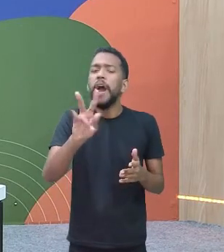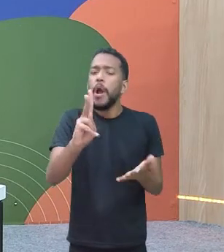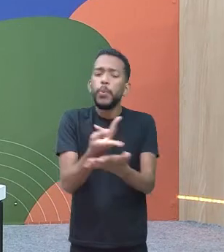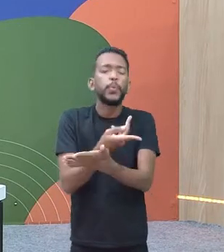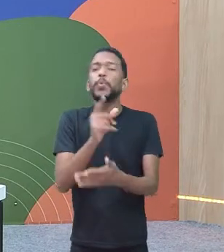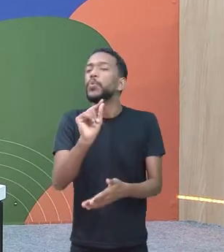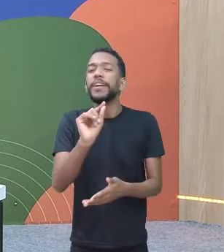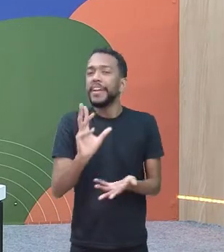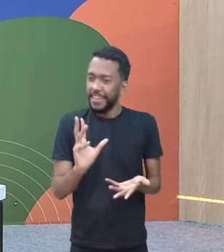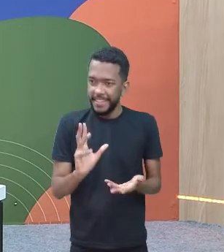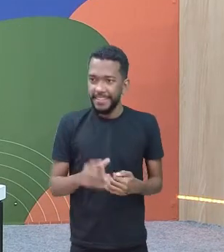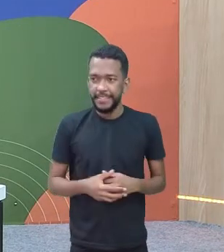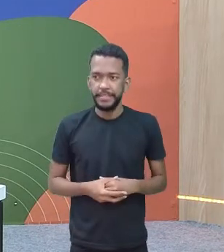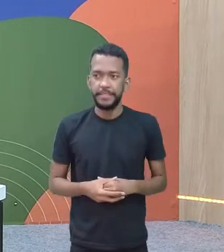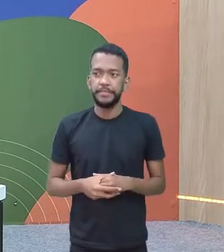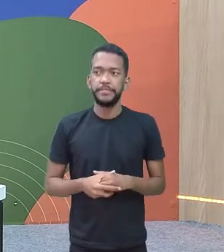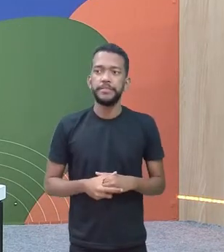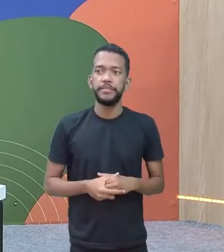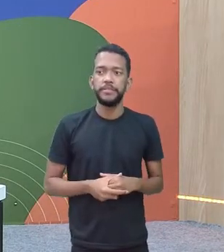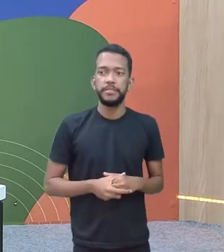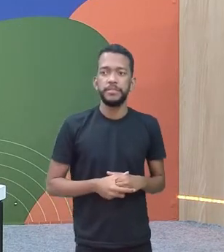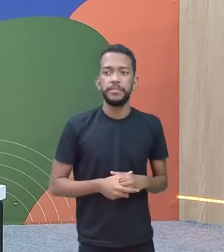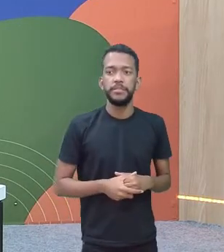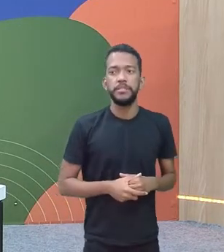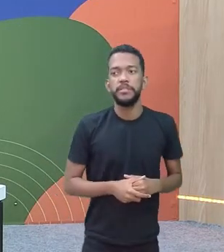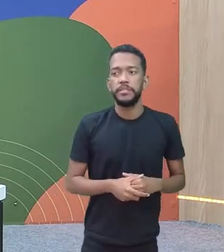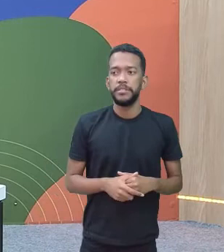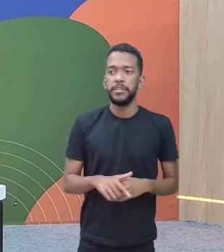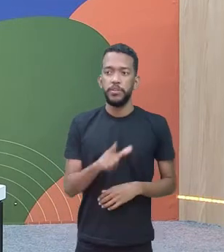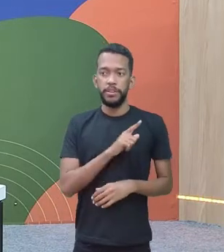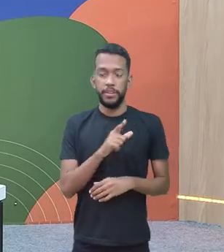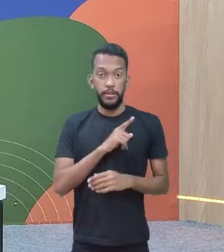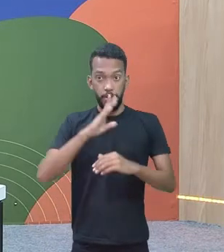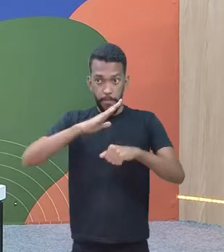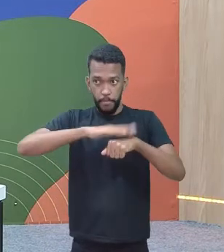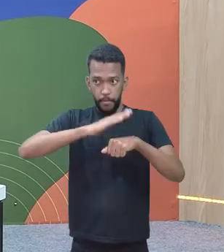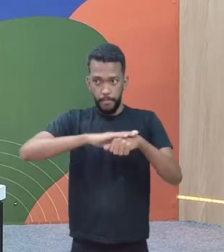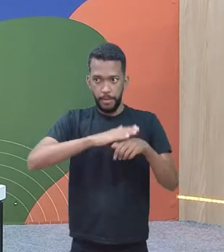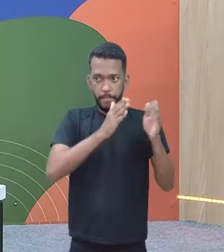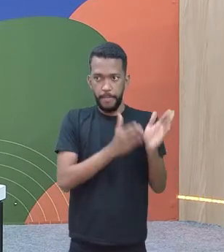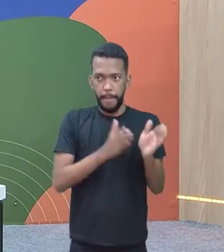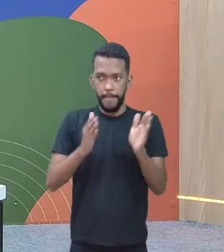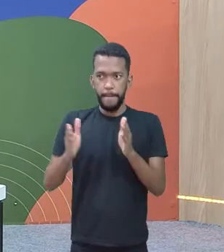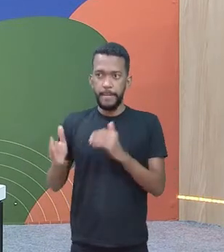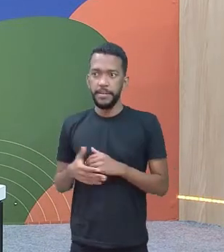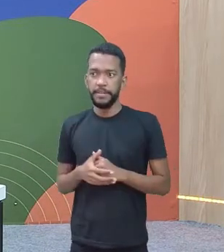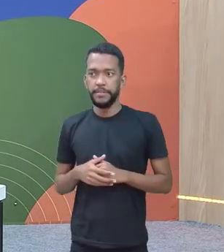Então, eu tenho aqui 3 momentos. O primeiro com